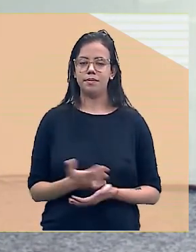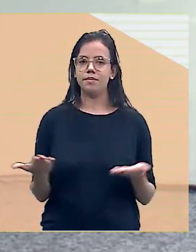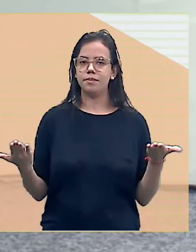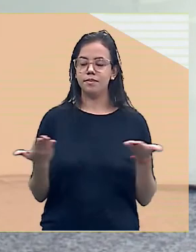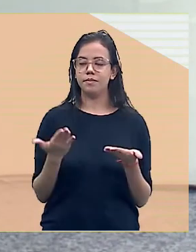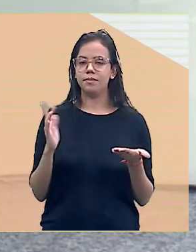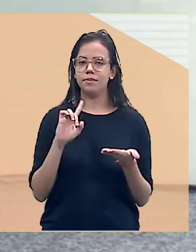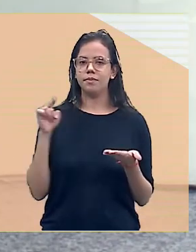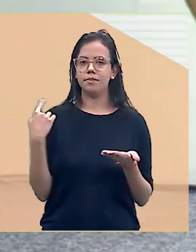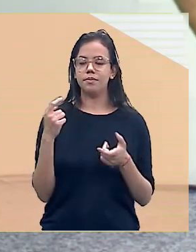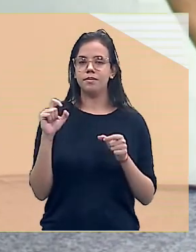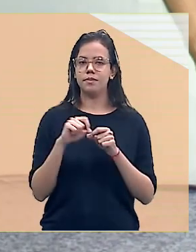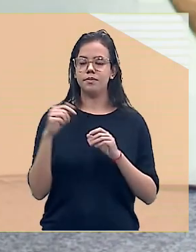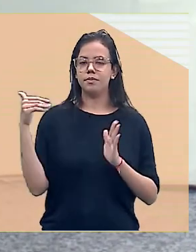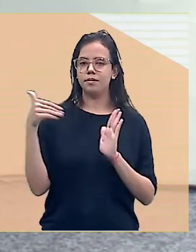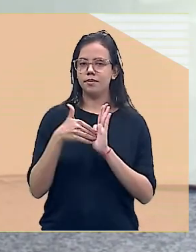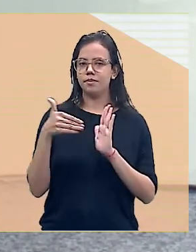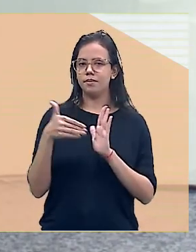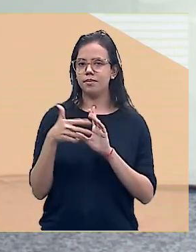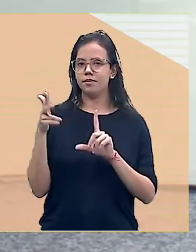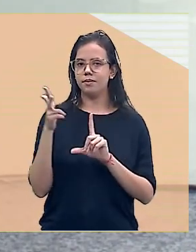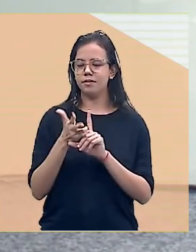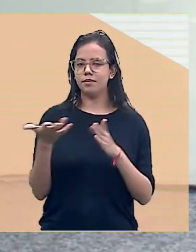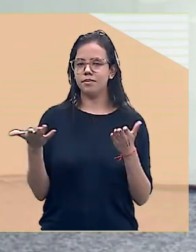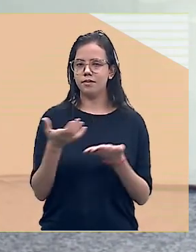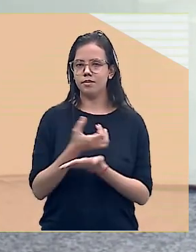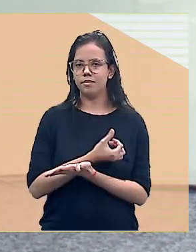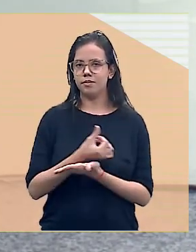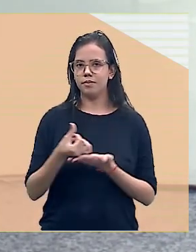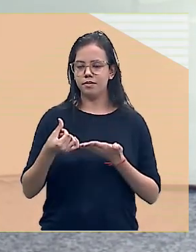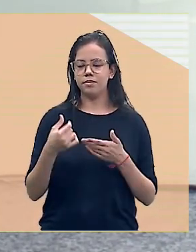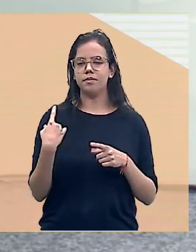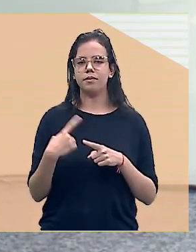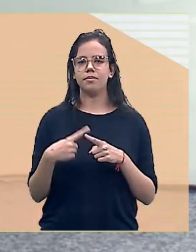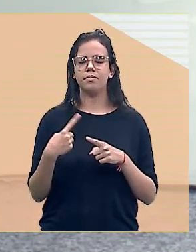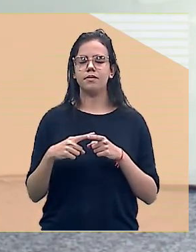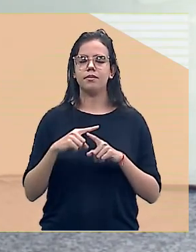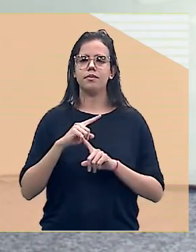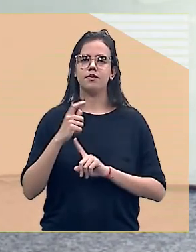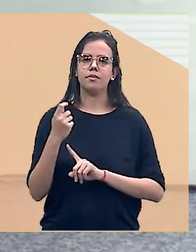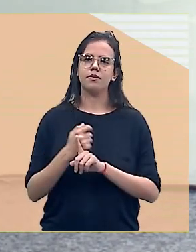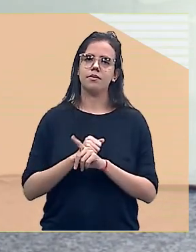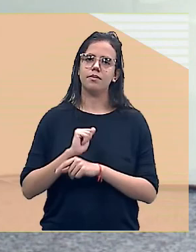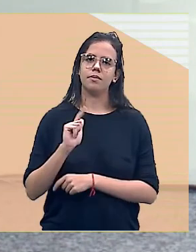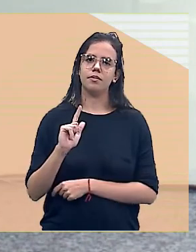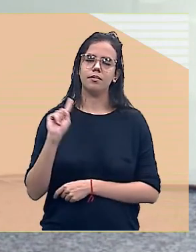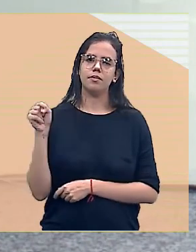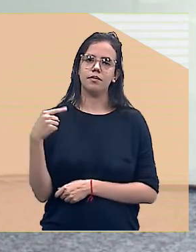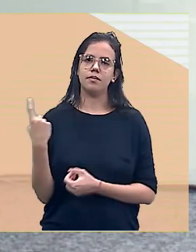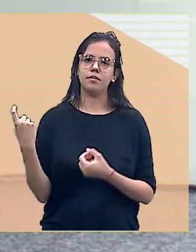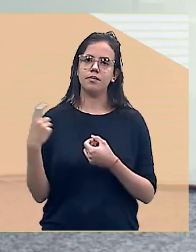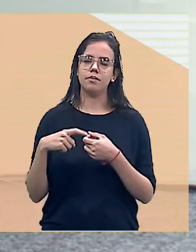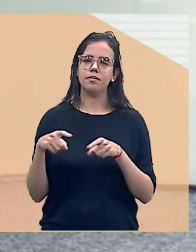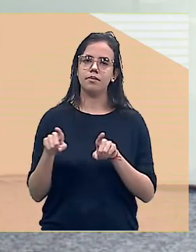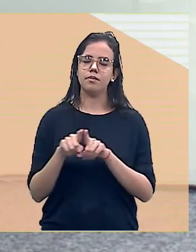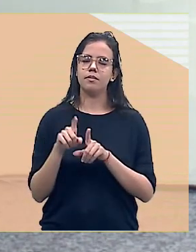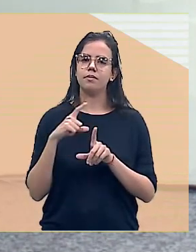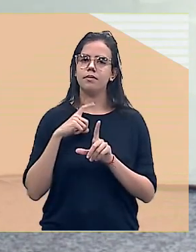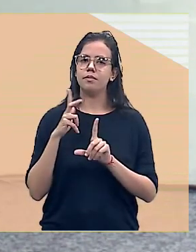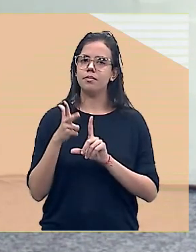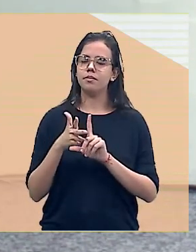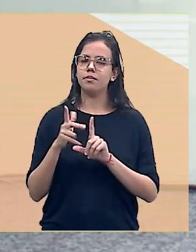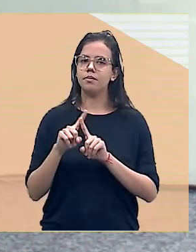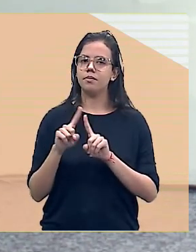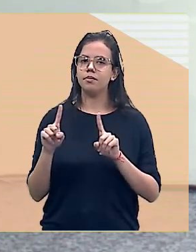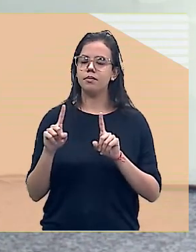o nosso a nossa última Live desse mestre porque a gente em agosto Nós voltamos também com as Live